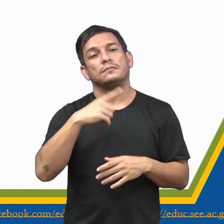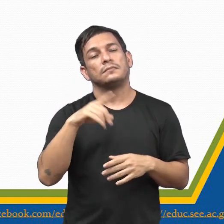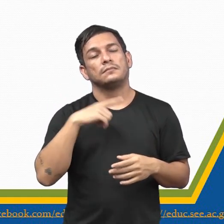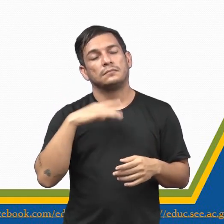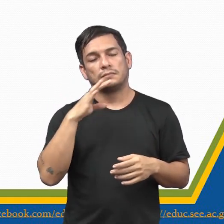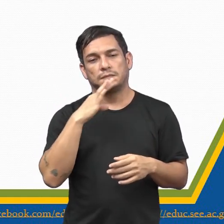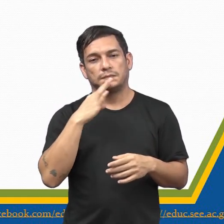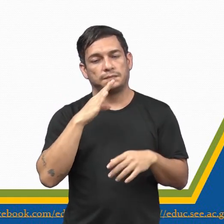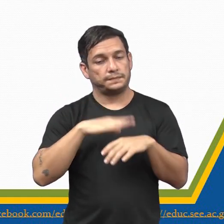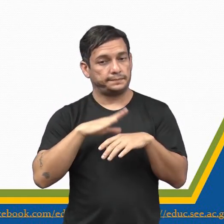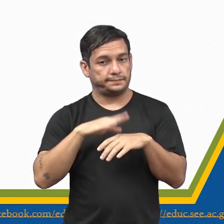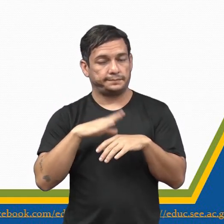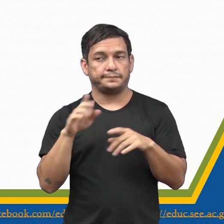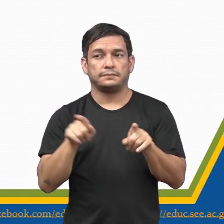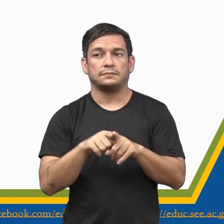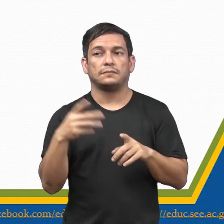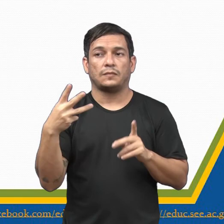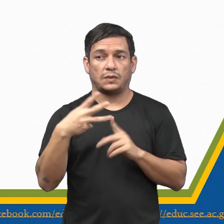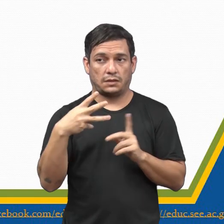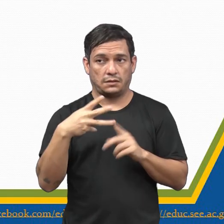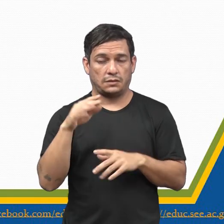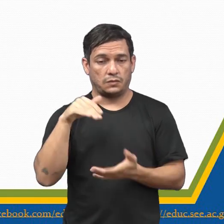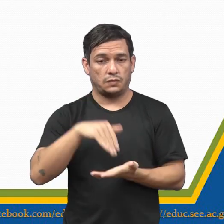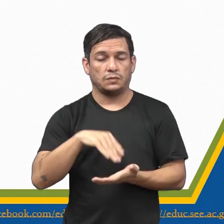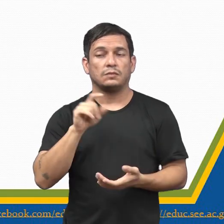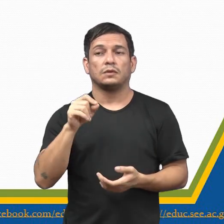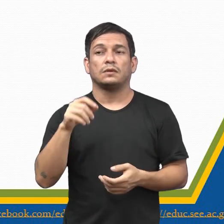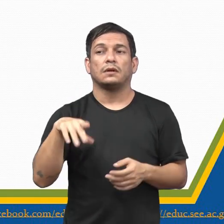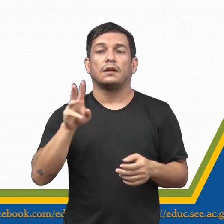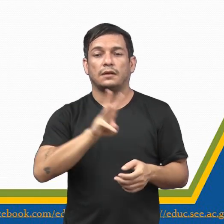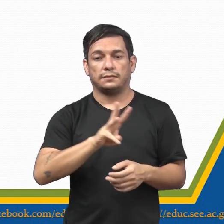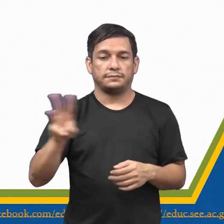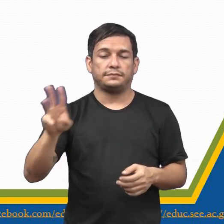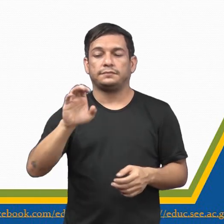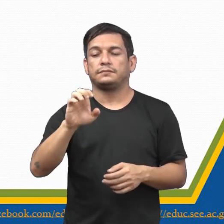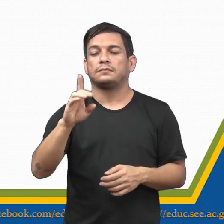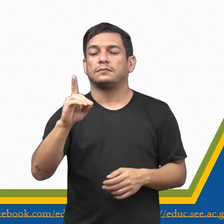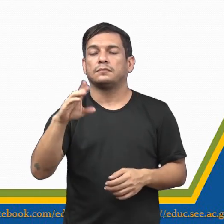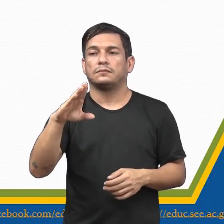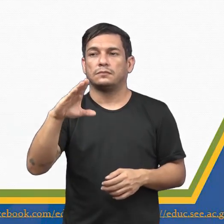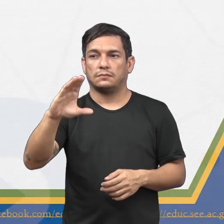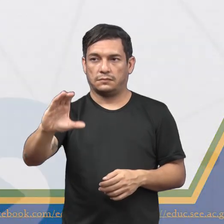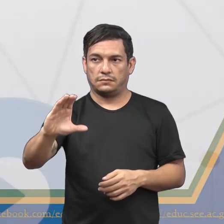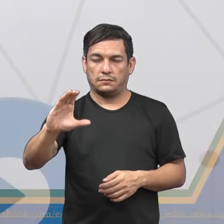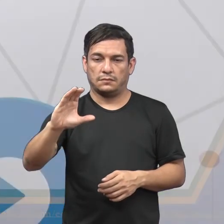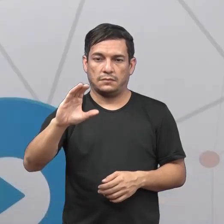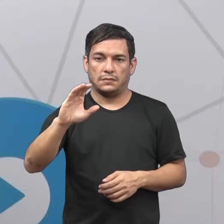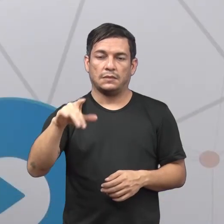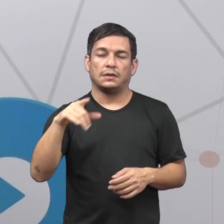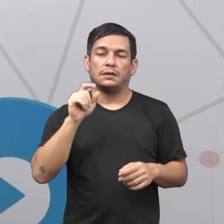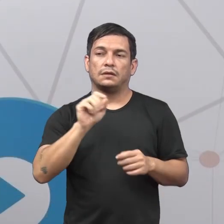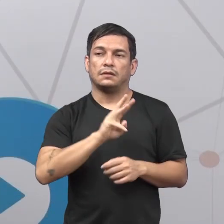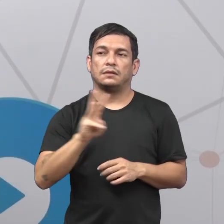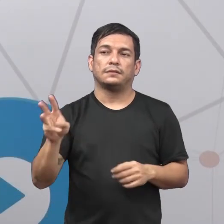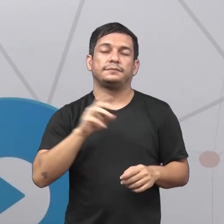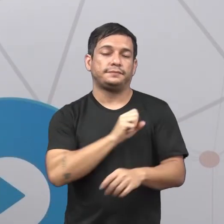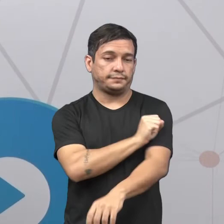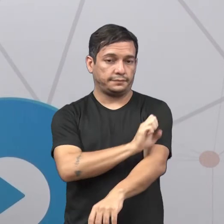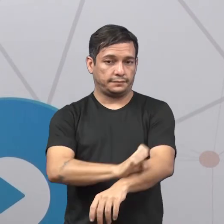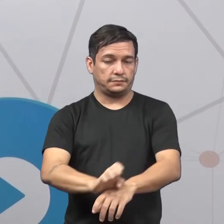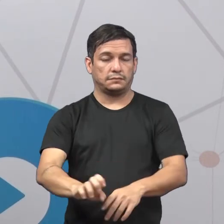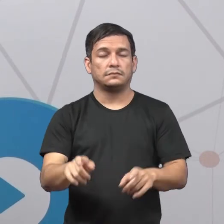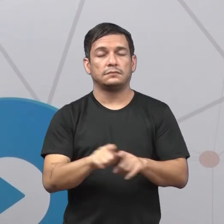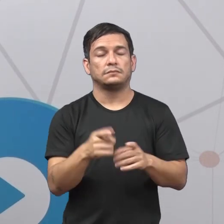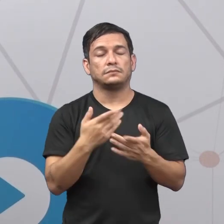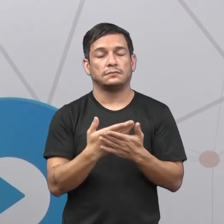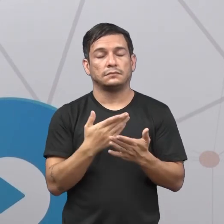pouco mais de conhecimento. E o terceiro link é o link da nossa plataforma Eduque, que é a plataforma da nossa Secretaria de Educação, e